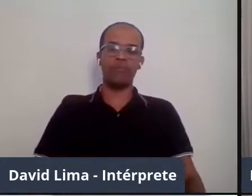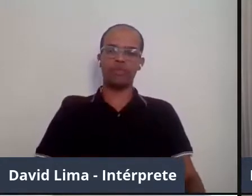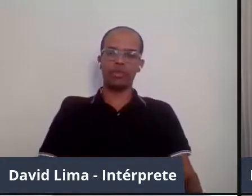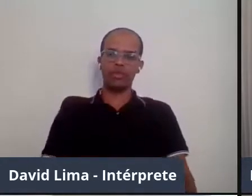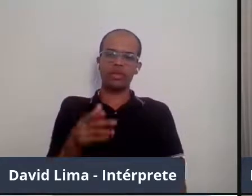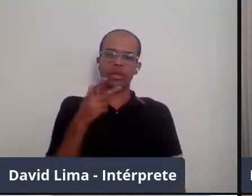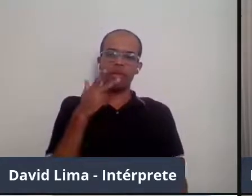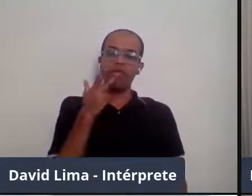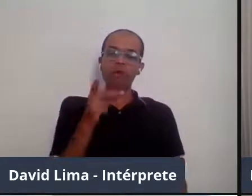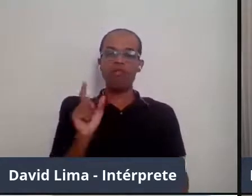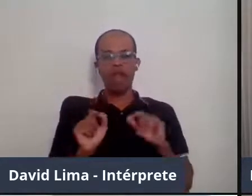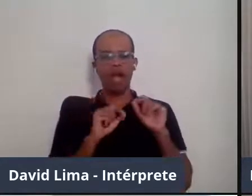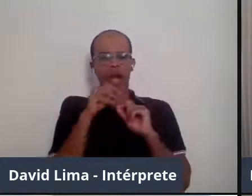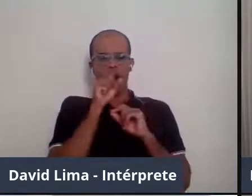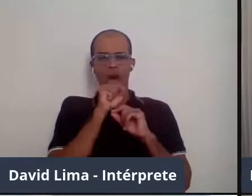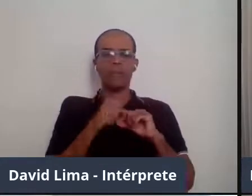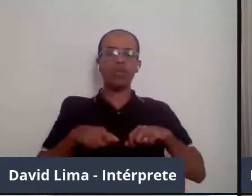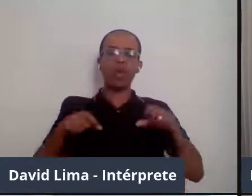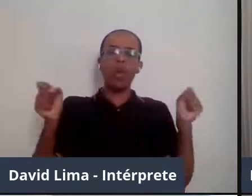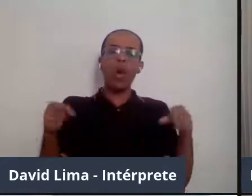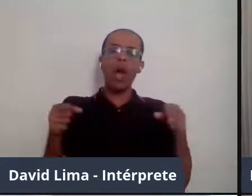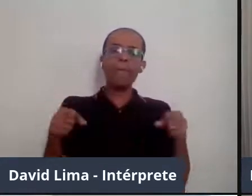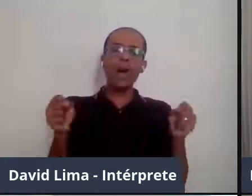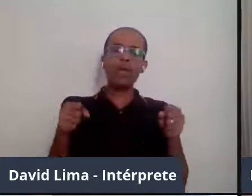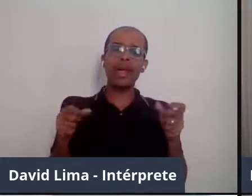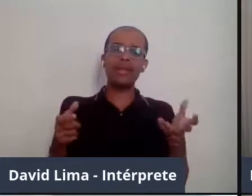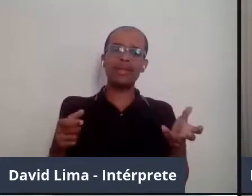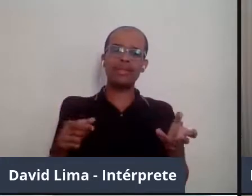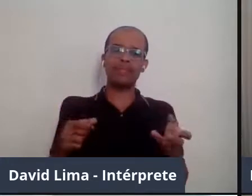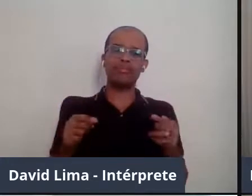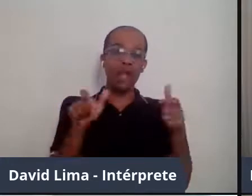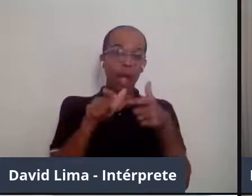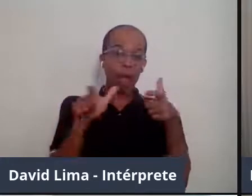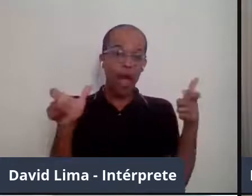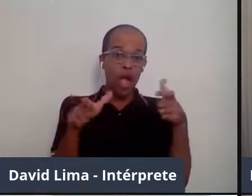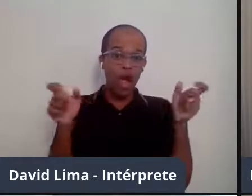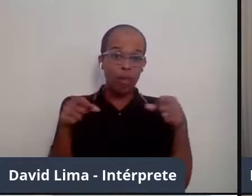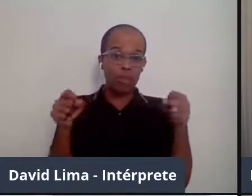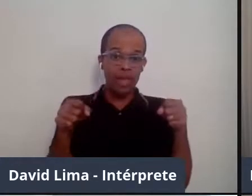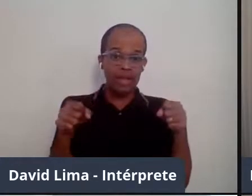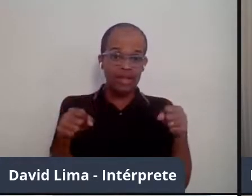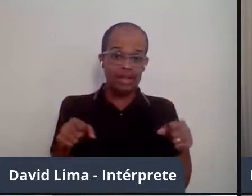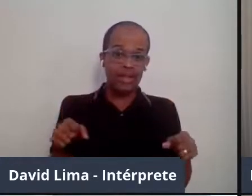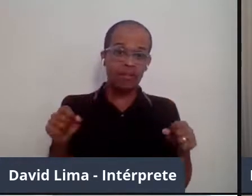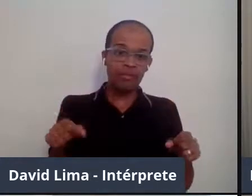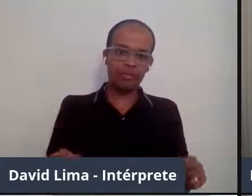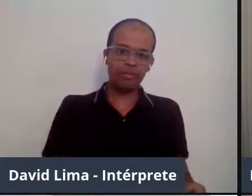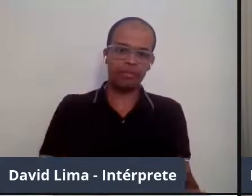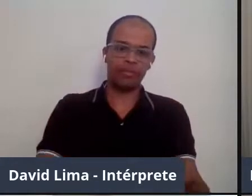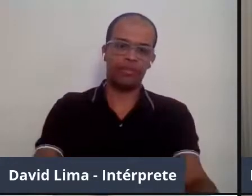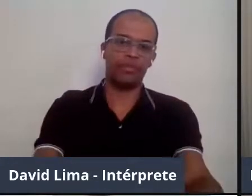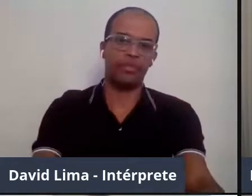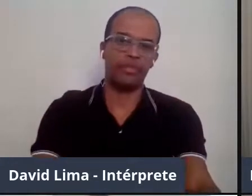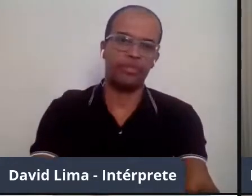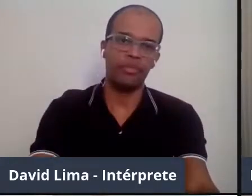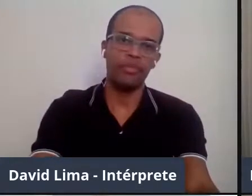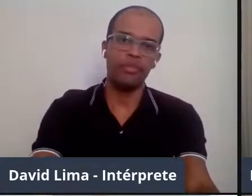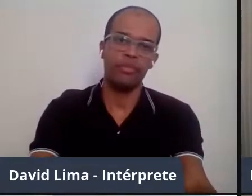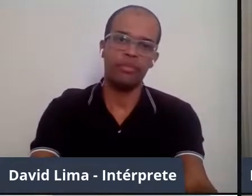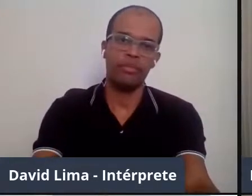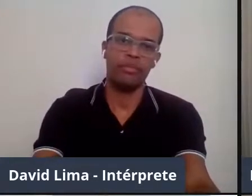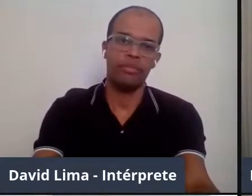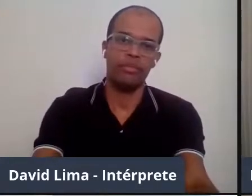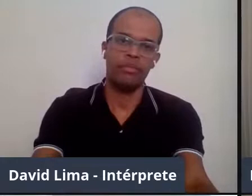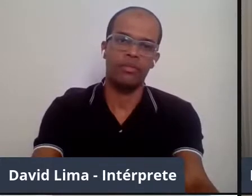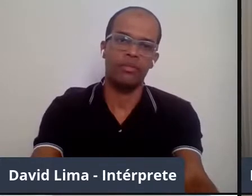exemplo, a potência internacional, a maior potência internacional, potência universitária